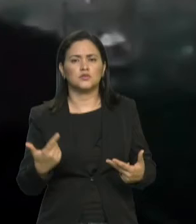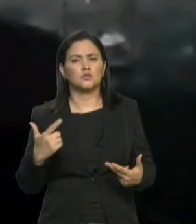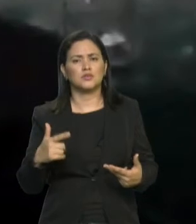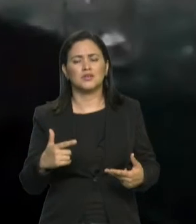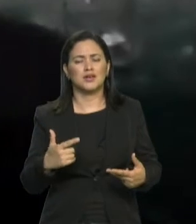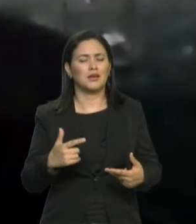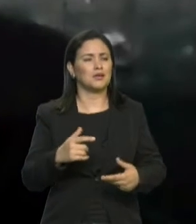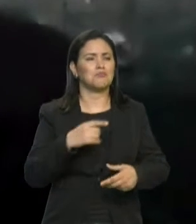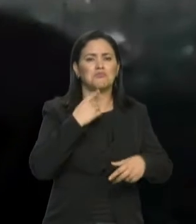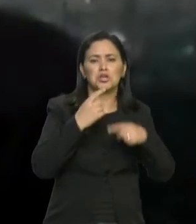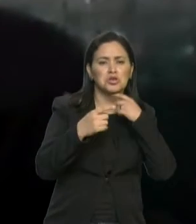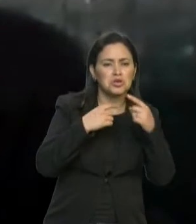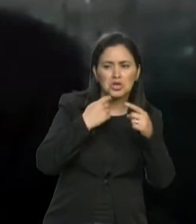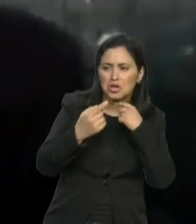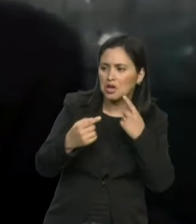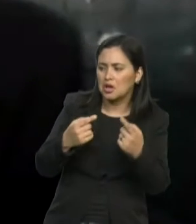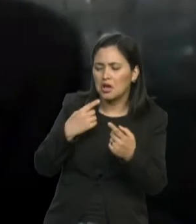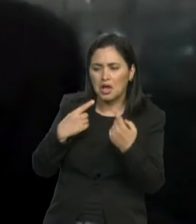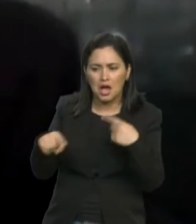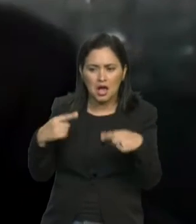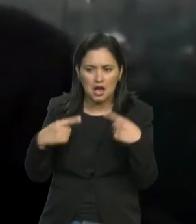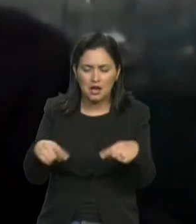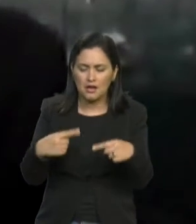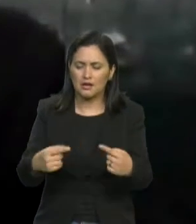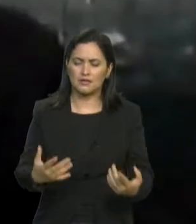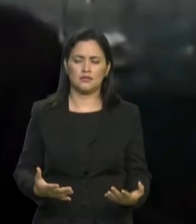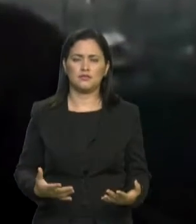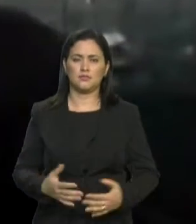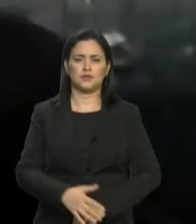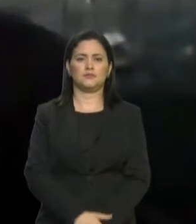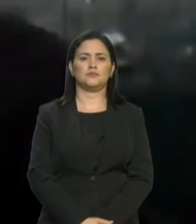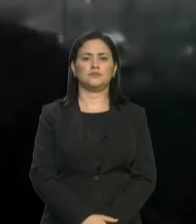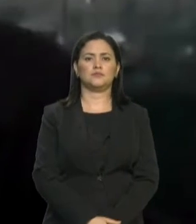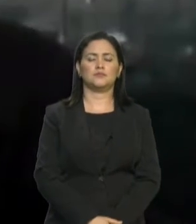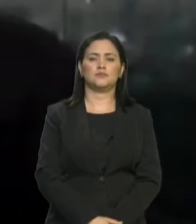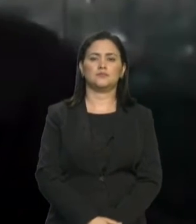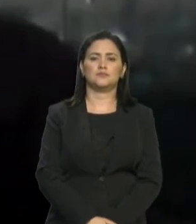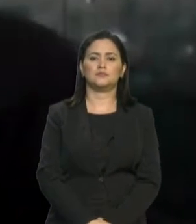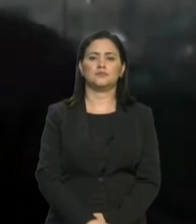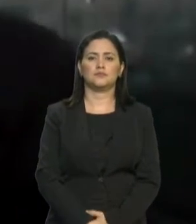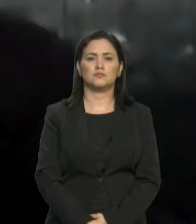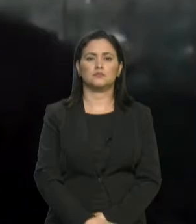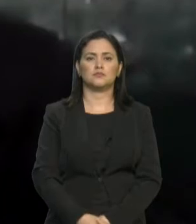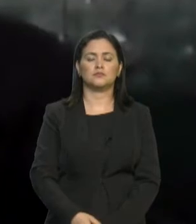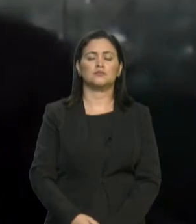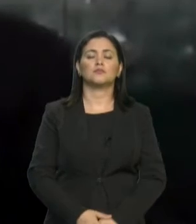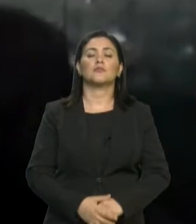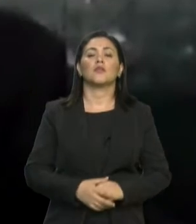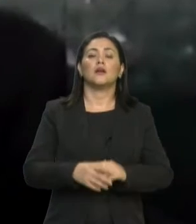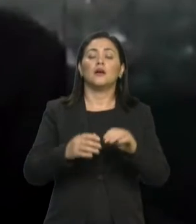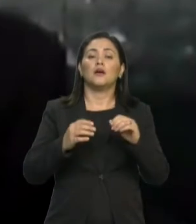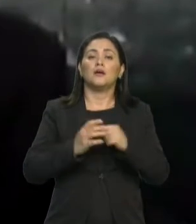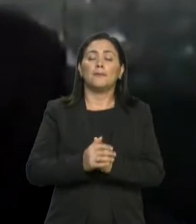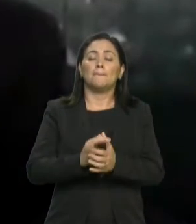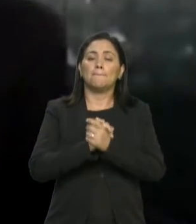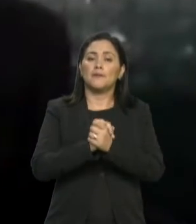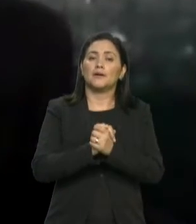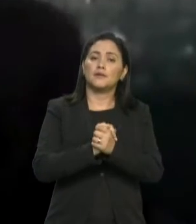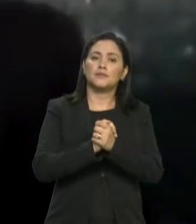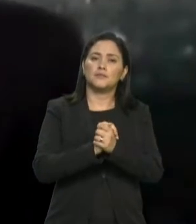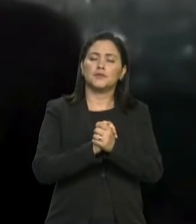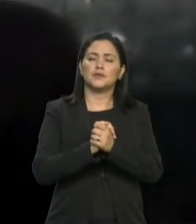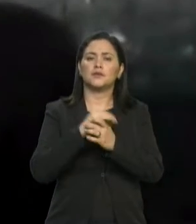do deputado Zé Inácio pela brilhante explanação com relação